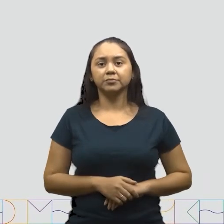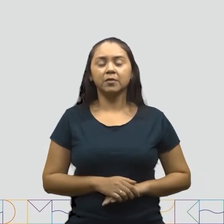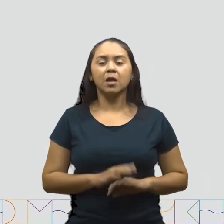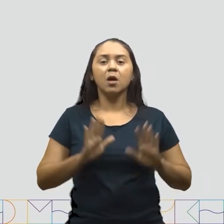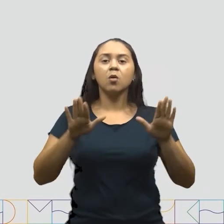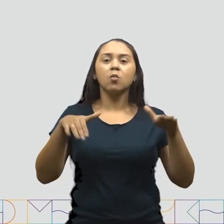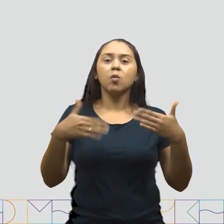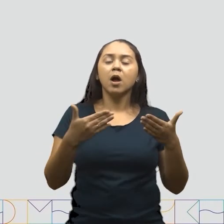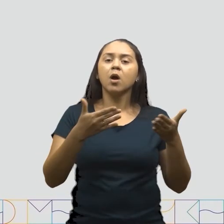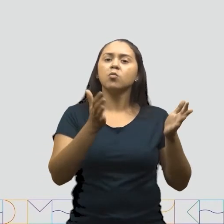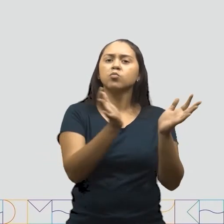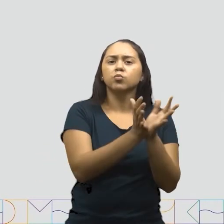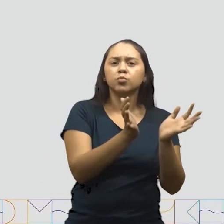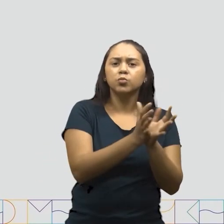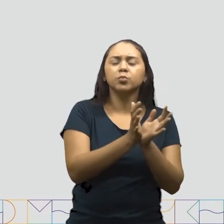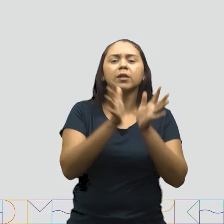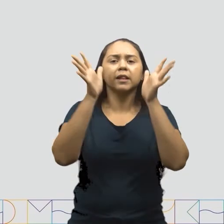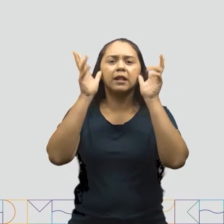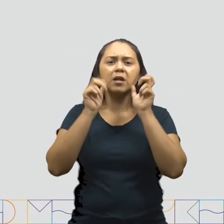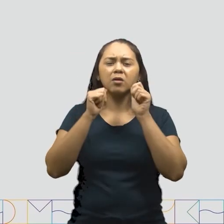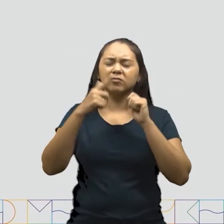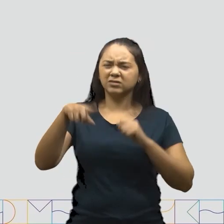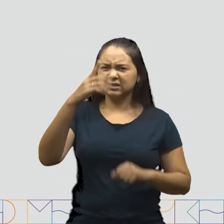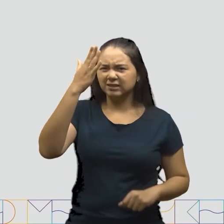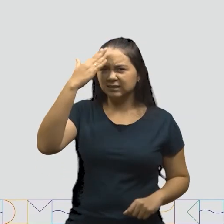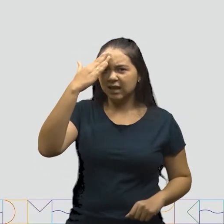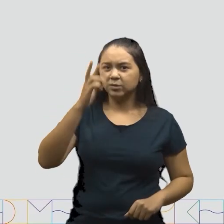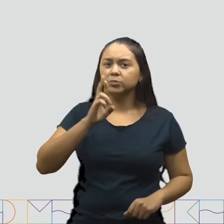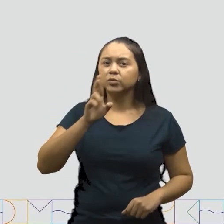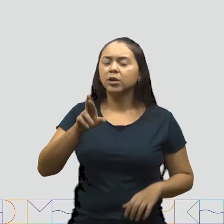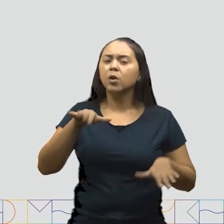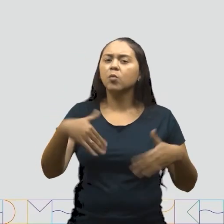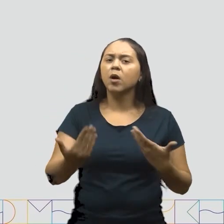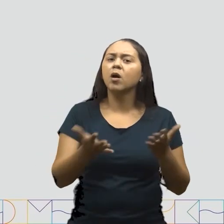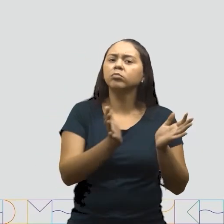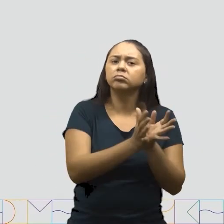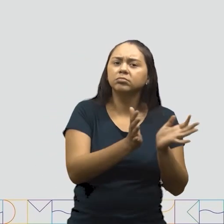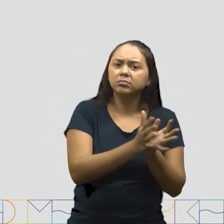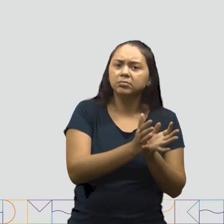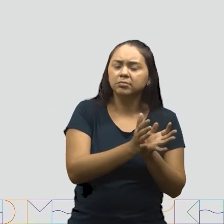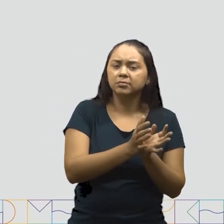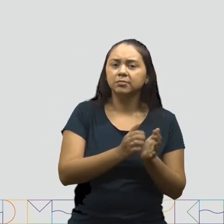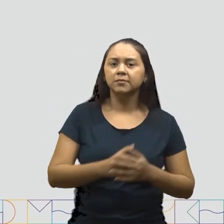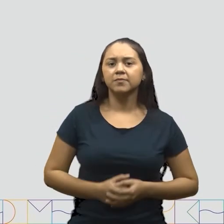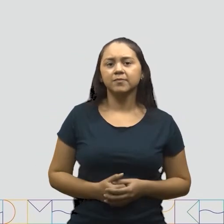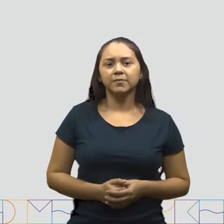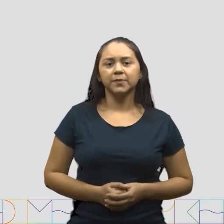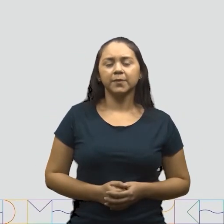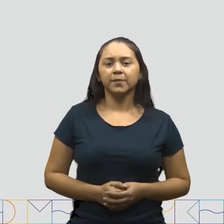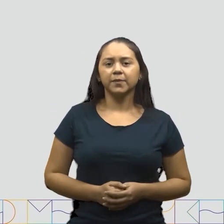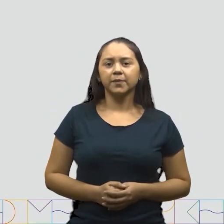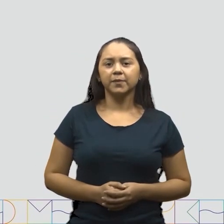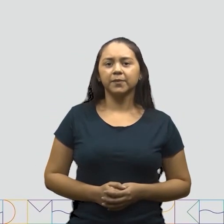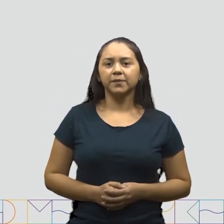Qual a espécie do leão? E aí, você sabe qual a espécie do leão?